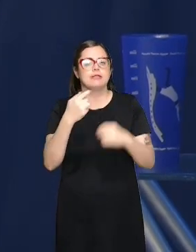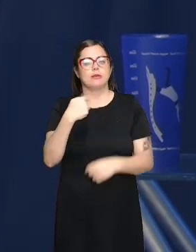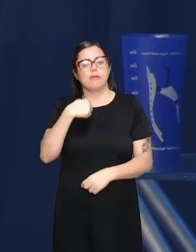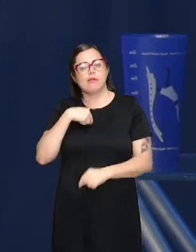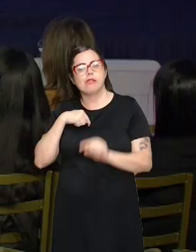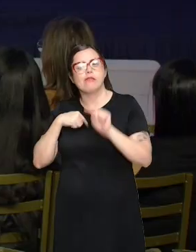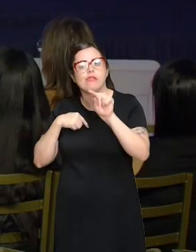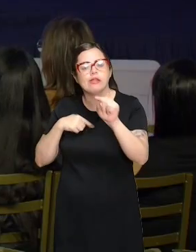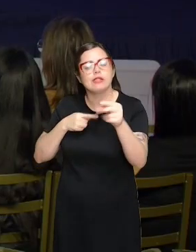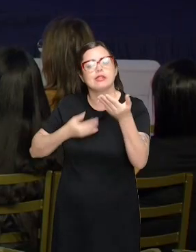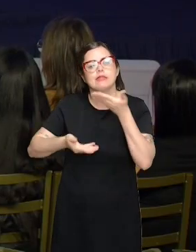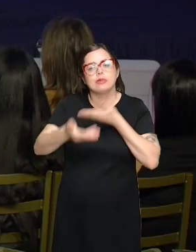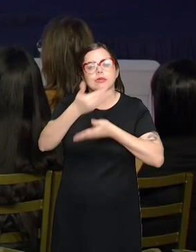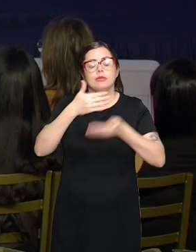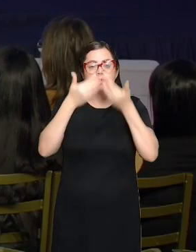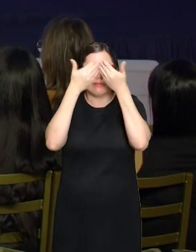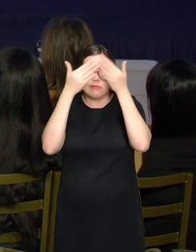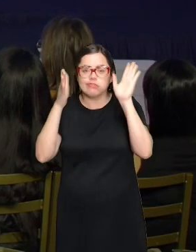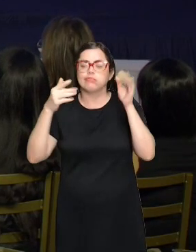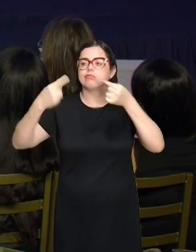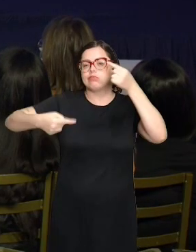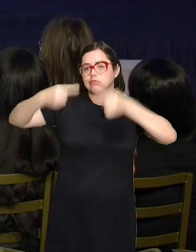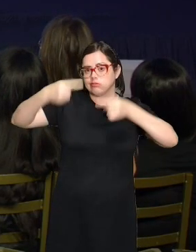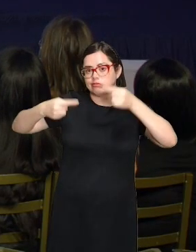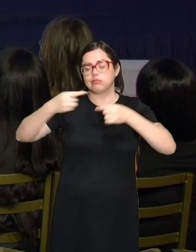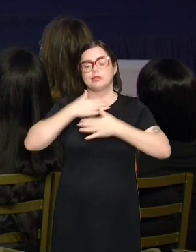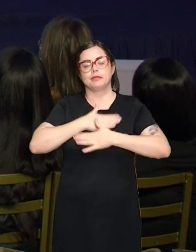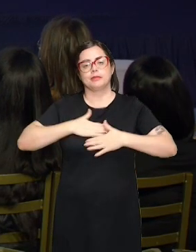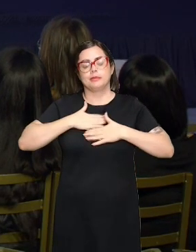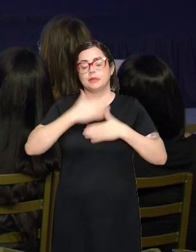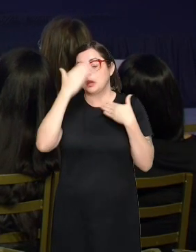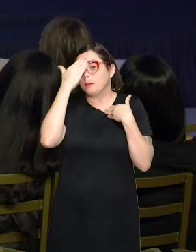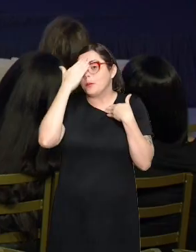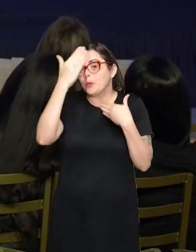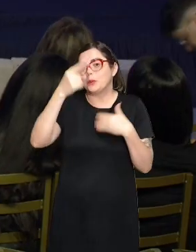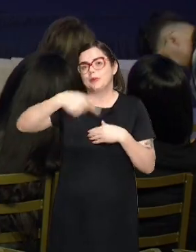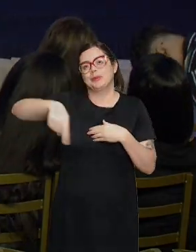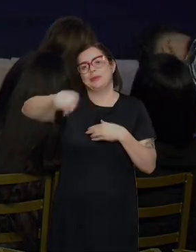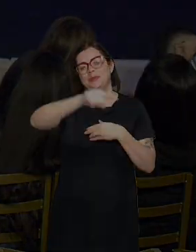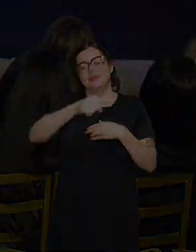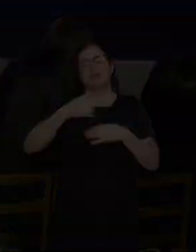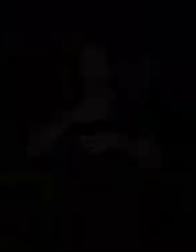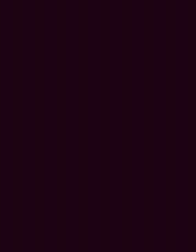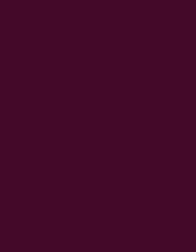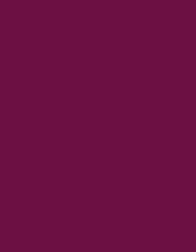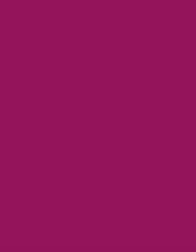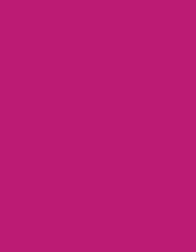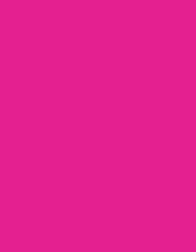diálogo. Amei, assim. Muito obrigada, pessoal. Muito obrigada, gente. Pessoal. Um prazer.